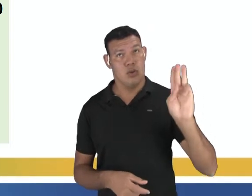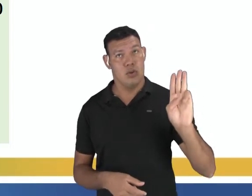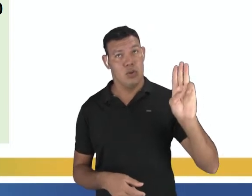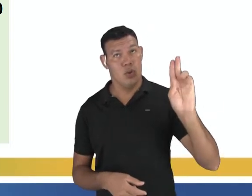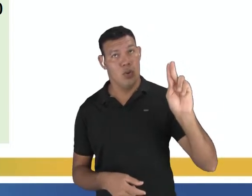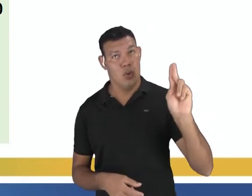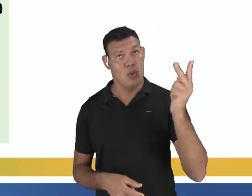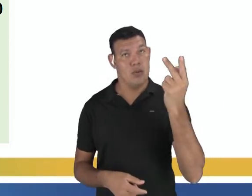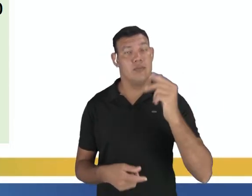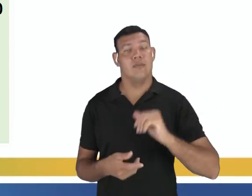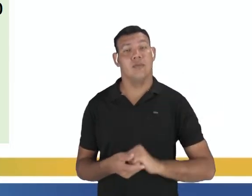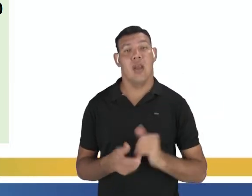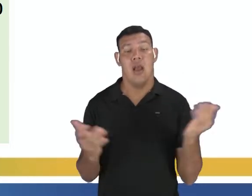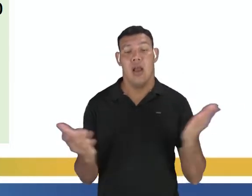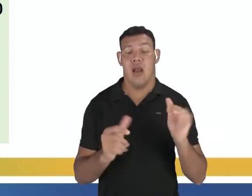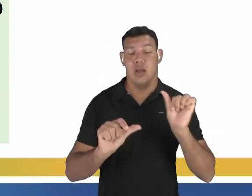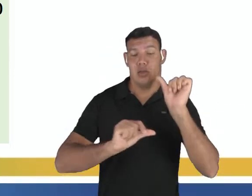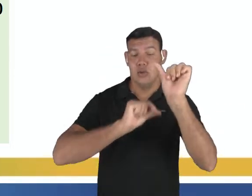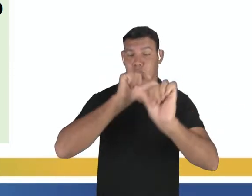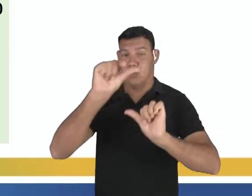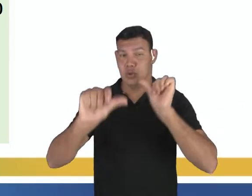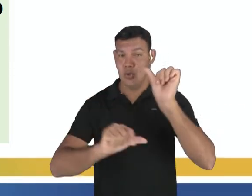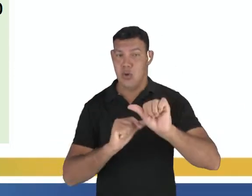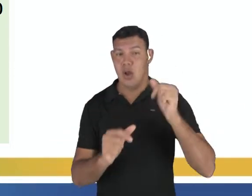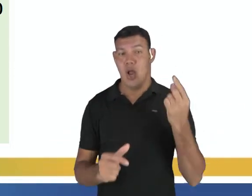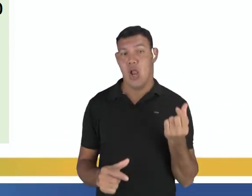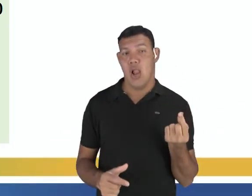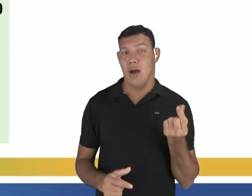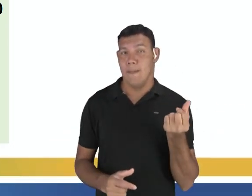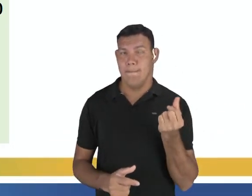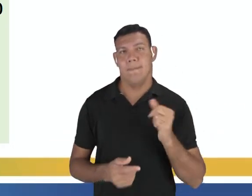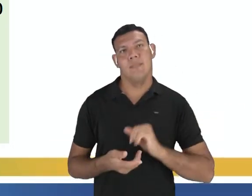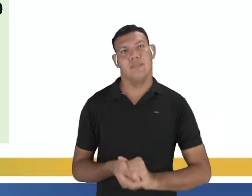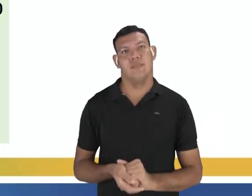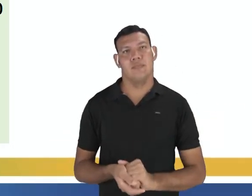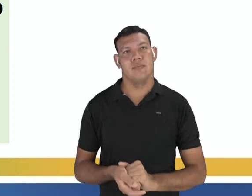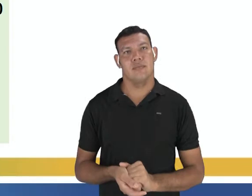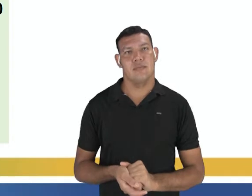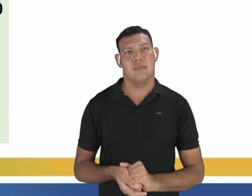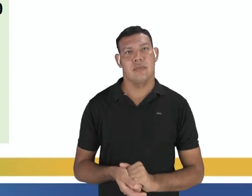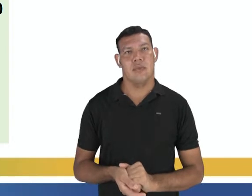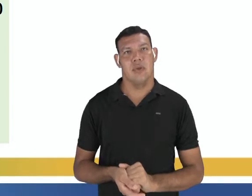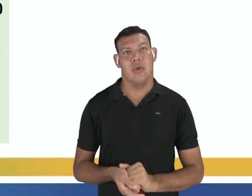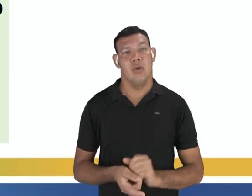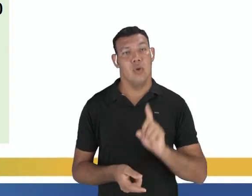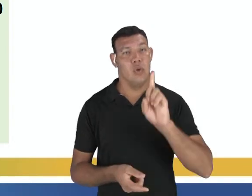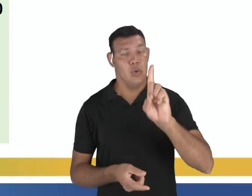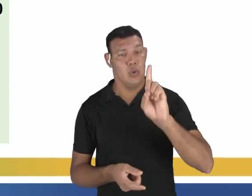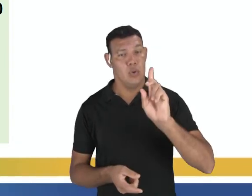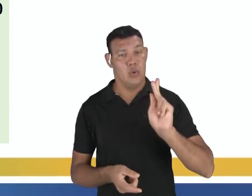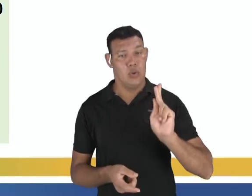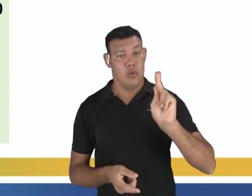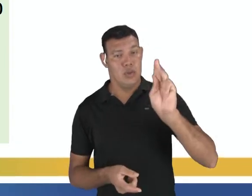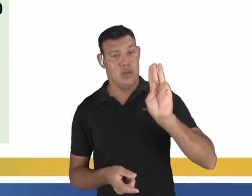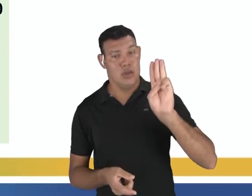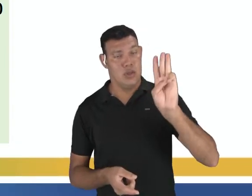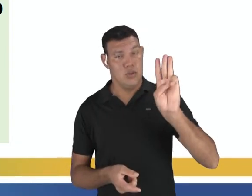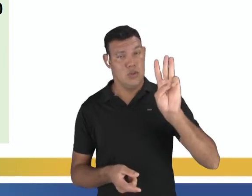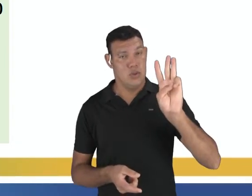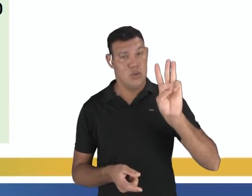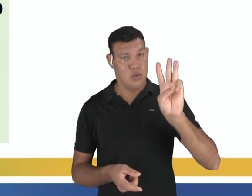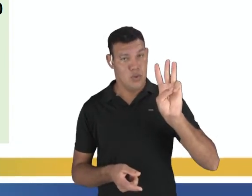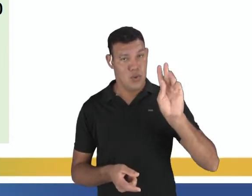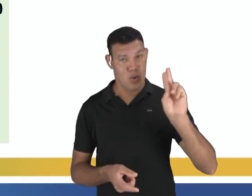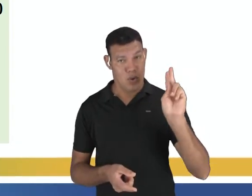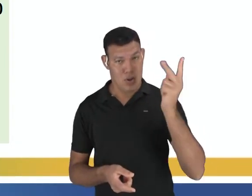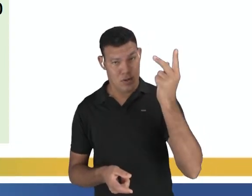Não, porque a questão pede que você converta isso em dinheiro, né? Se 1 kWh ele custa 50 centavos, como a questão já deu